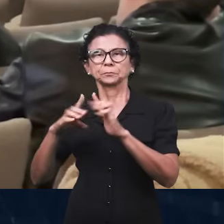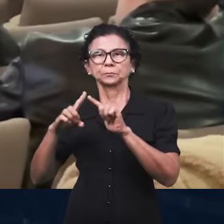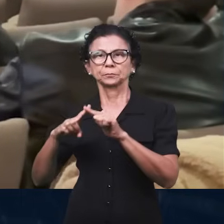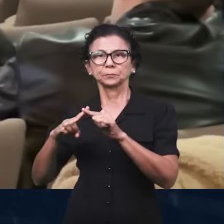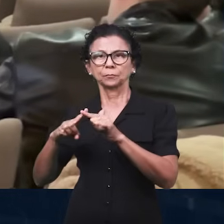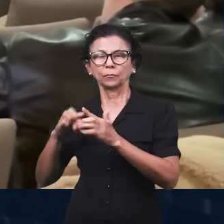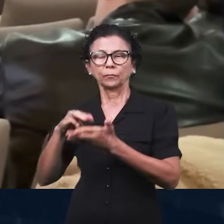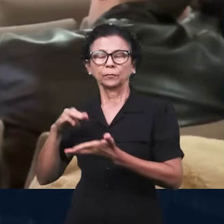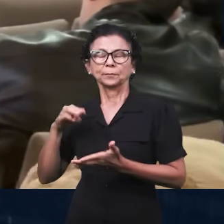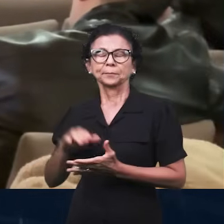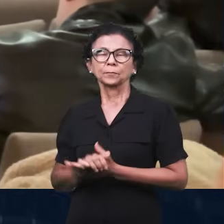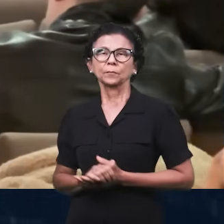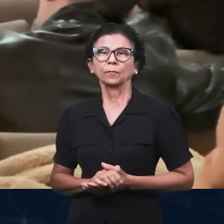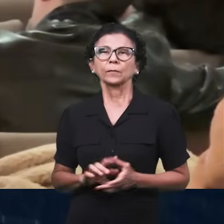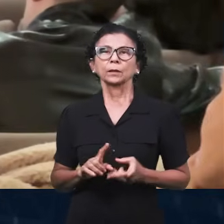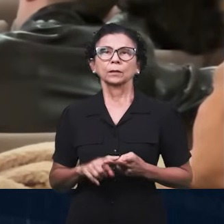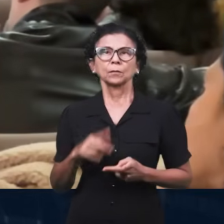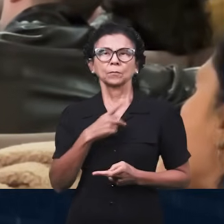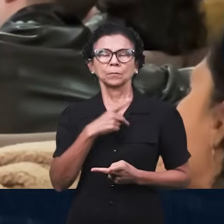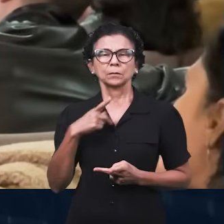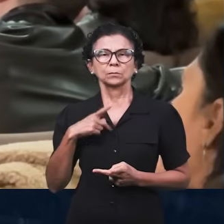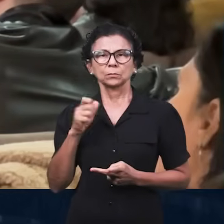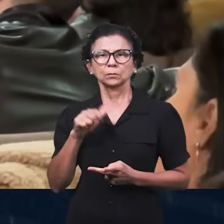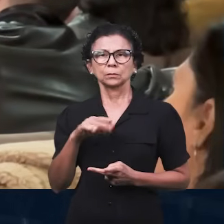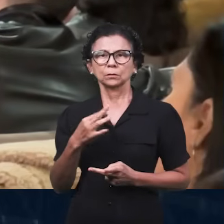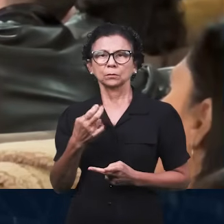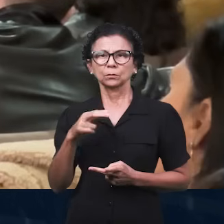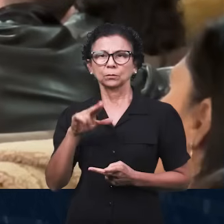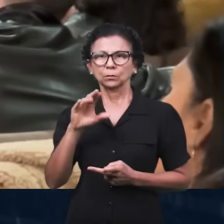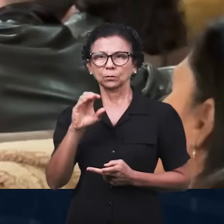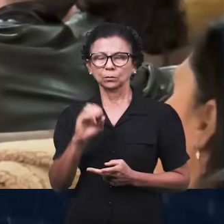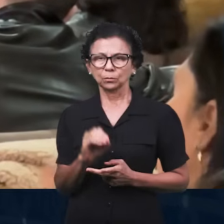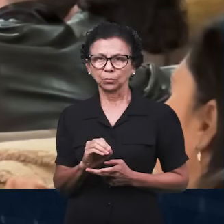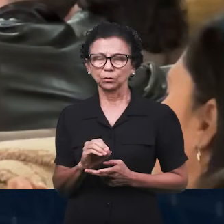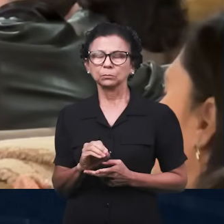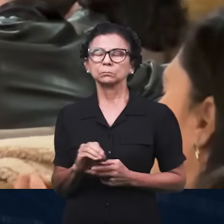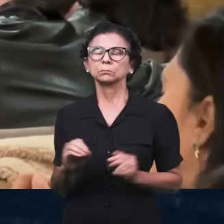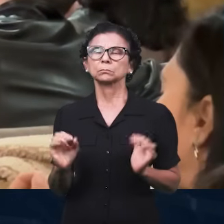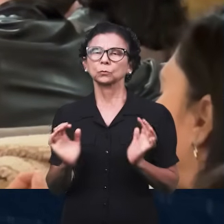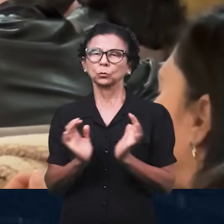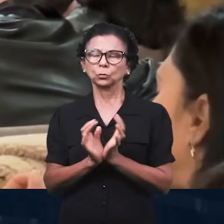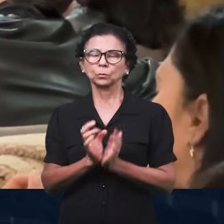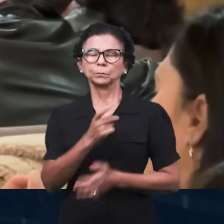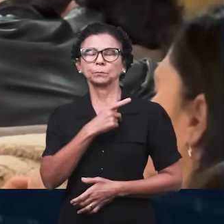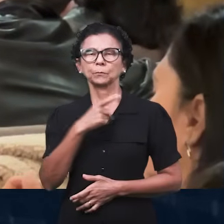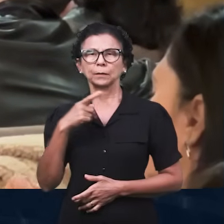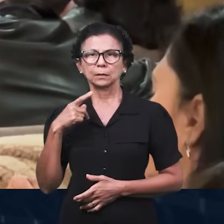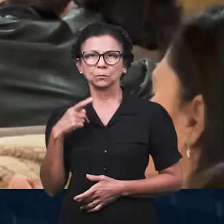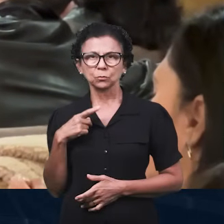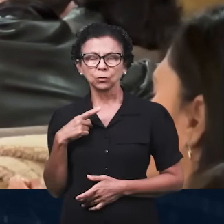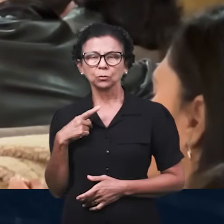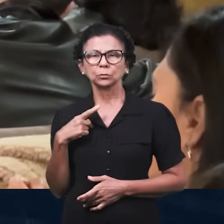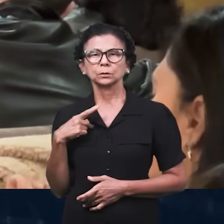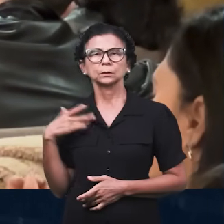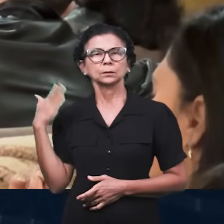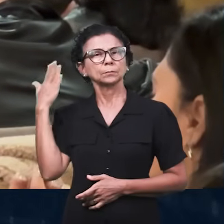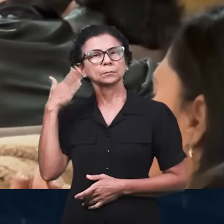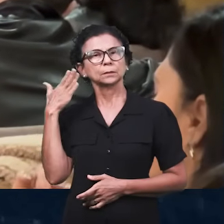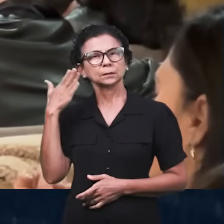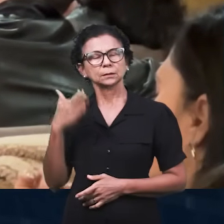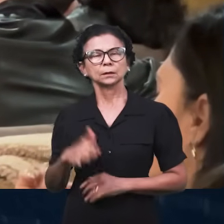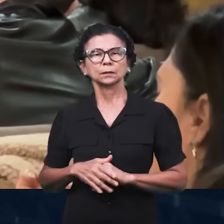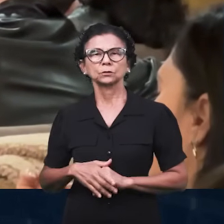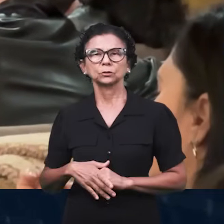pastor Antônio Carlos de Oliveira, também membro do Conselho Presbiteral, proferiu o ensino sobre o chamado de Samuel e de